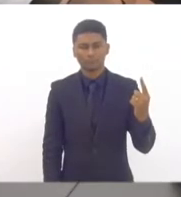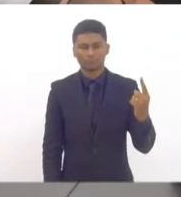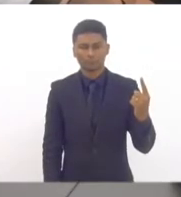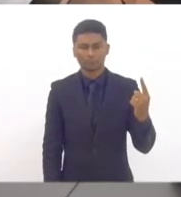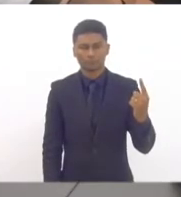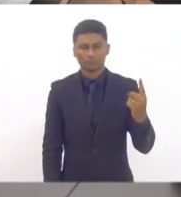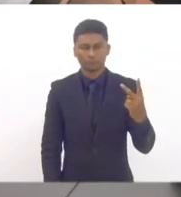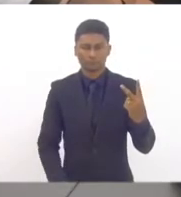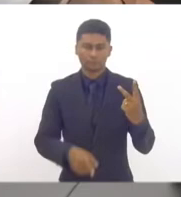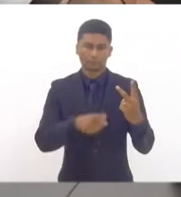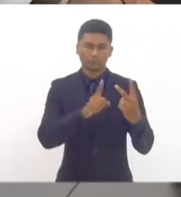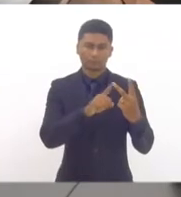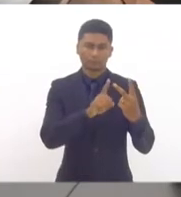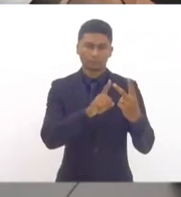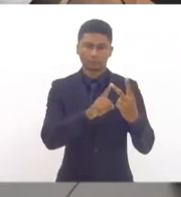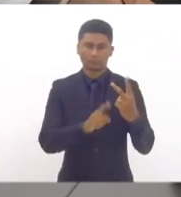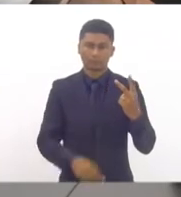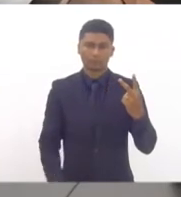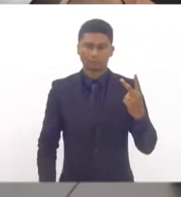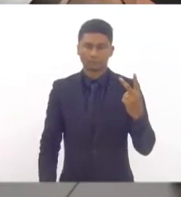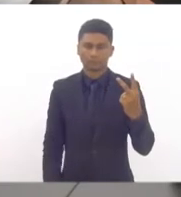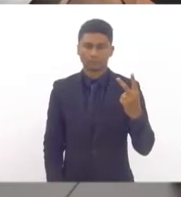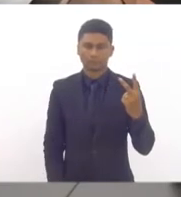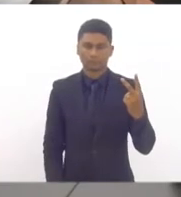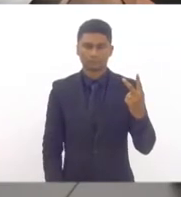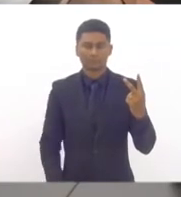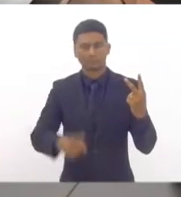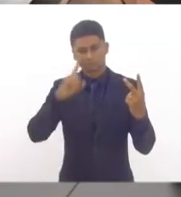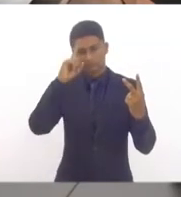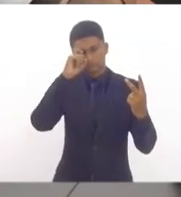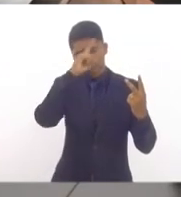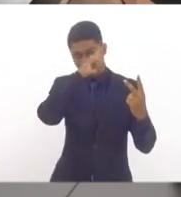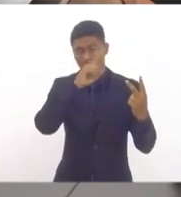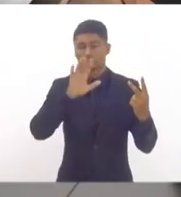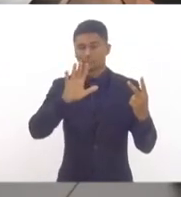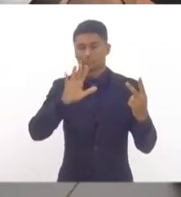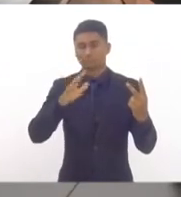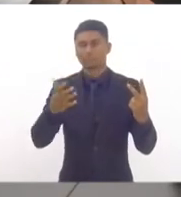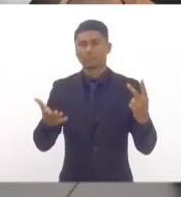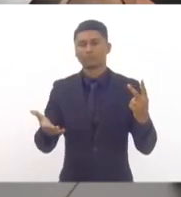O segundo voto, para mim muito difícil, mas eu acabei